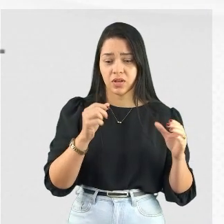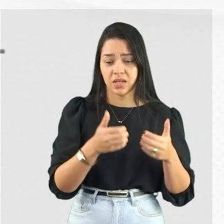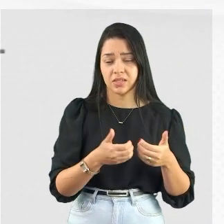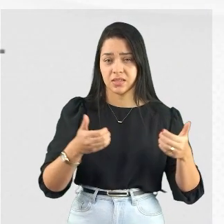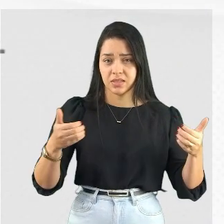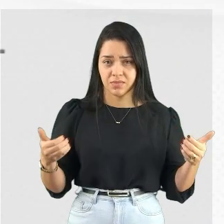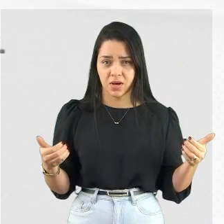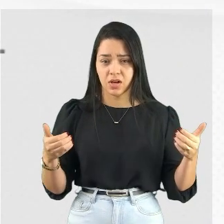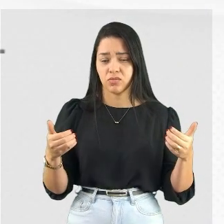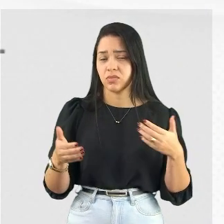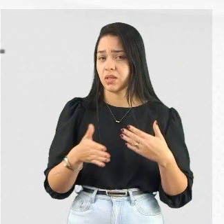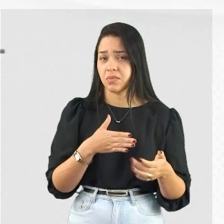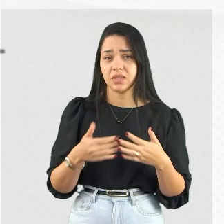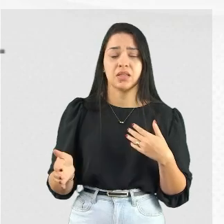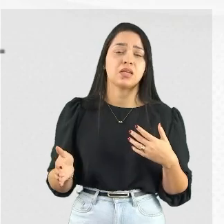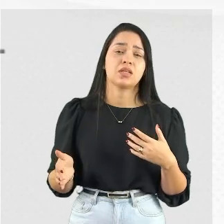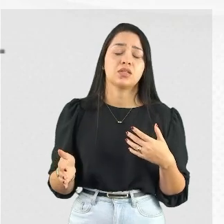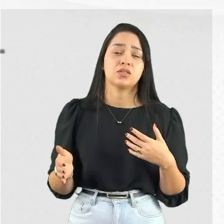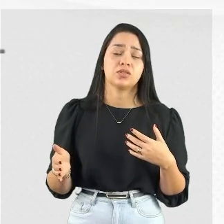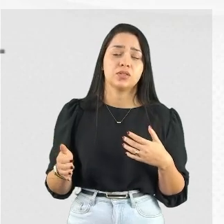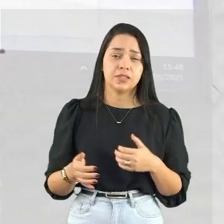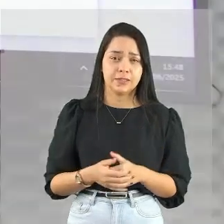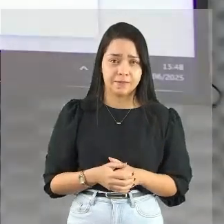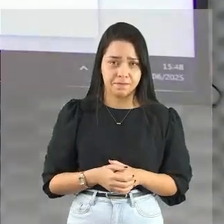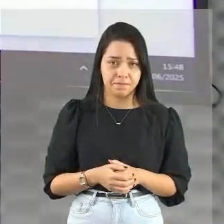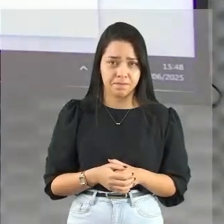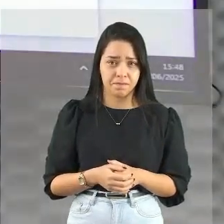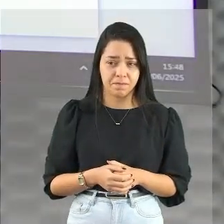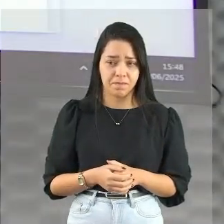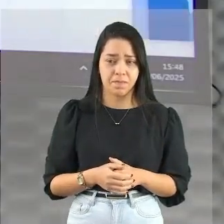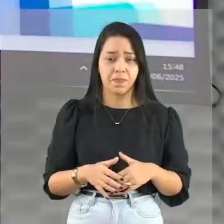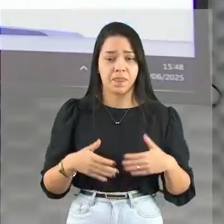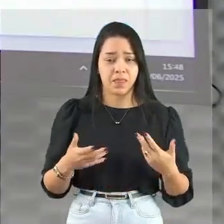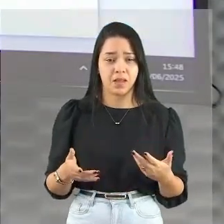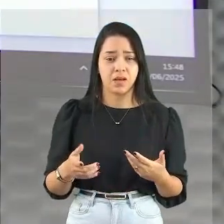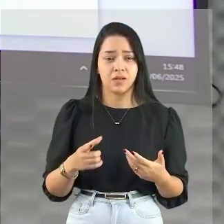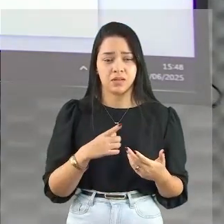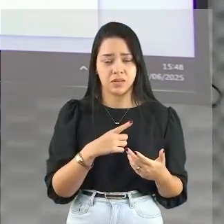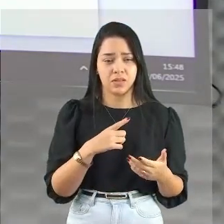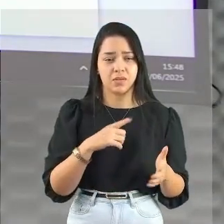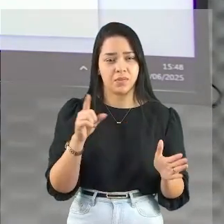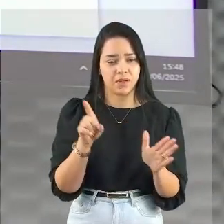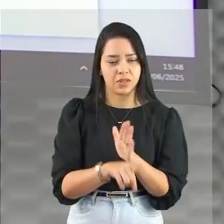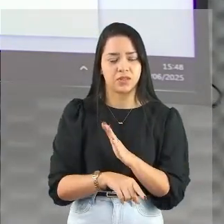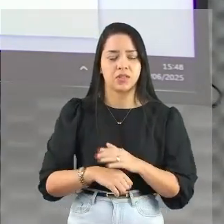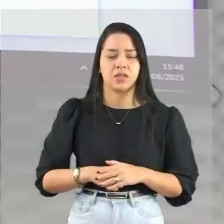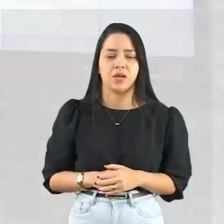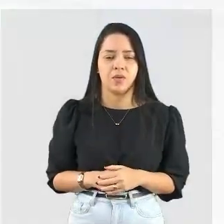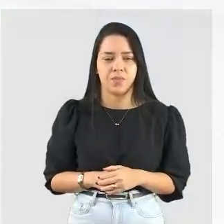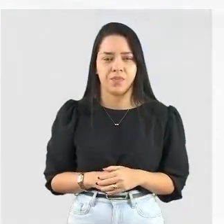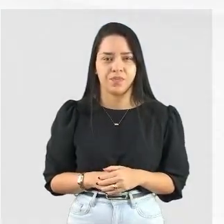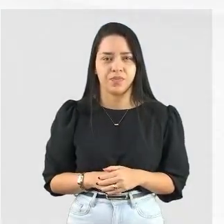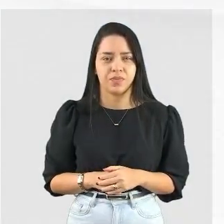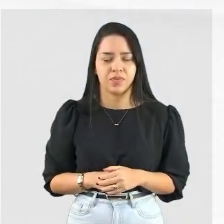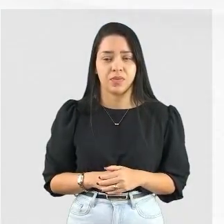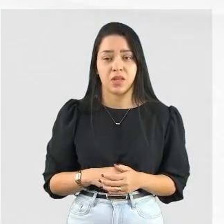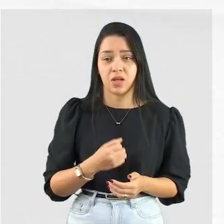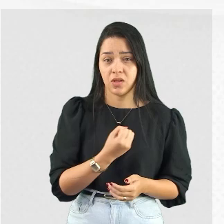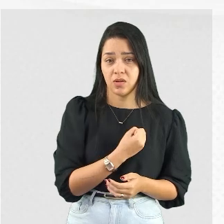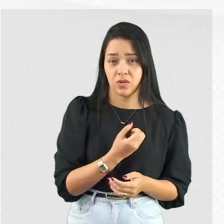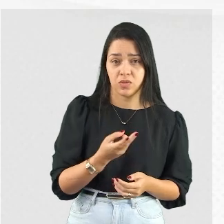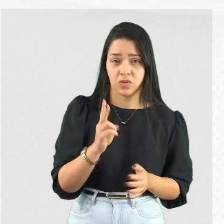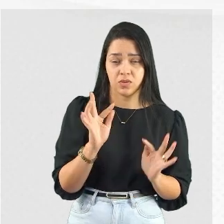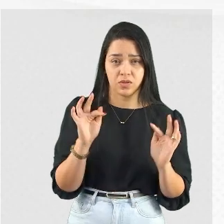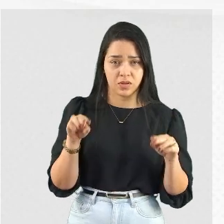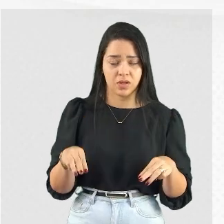de forma independente, né? Naqueles gametas. E então, acho que a gente tem mais uma questão, a nossa última questão, nossa questão número 2, para